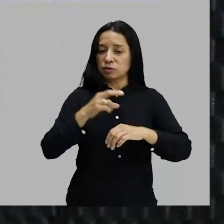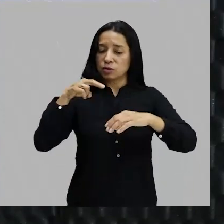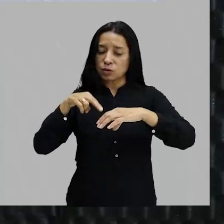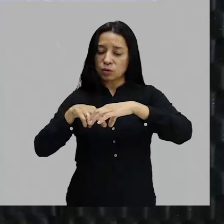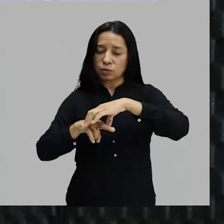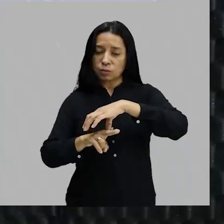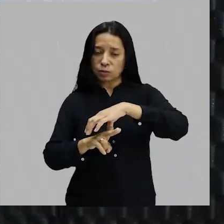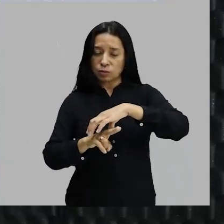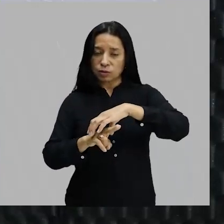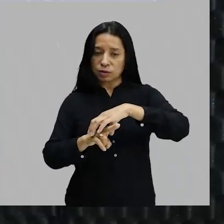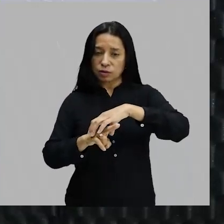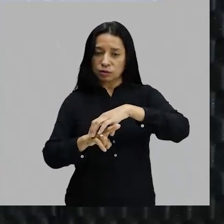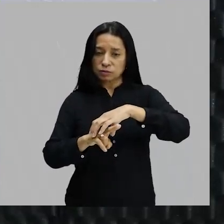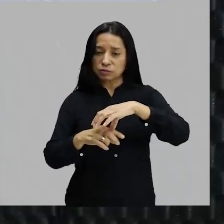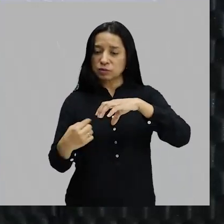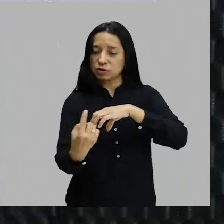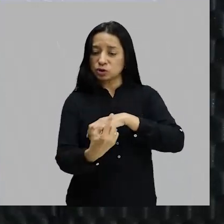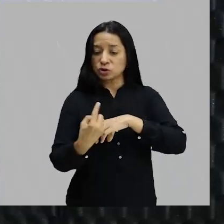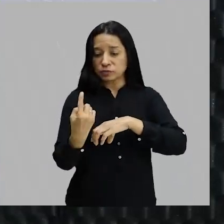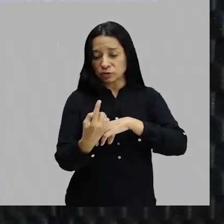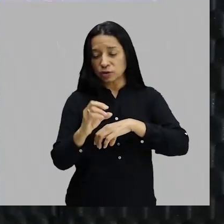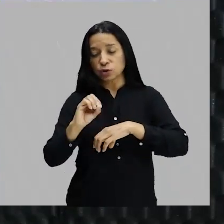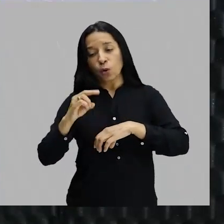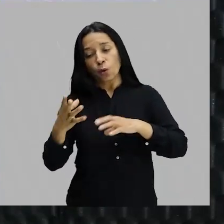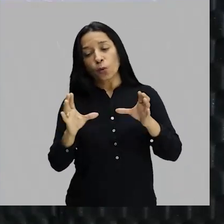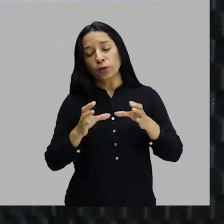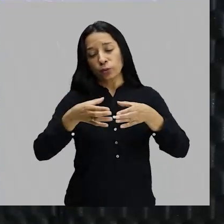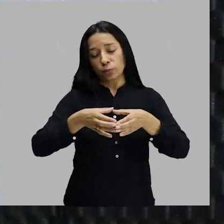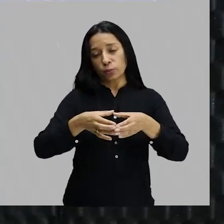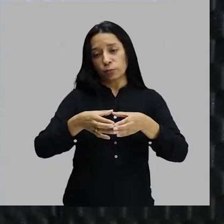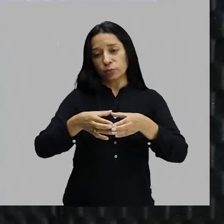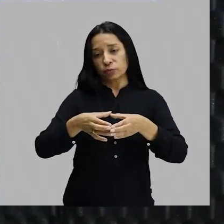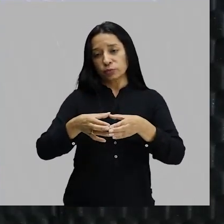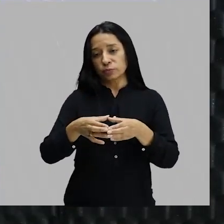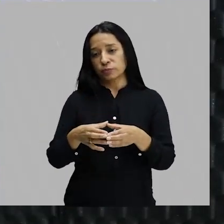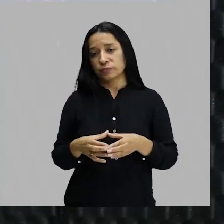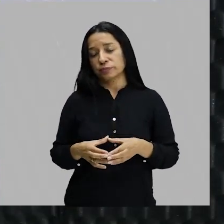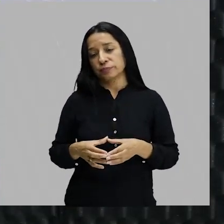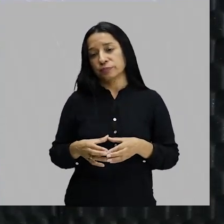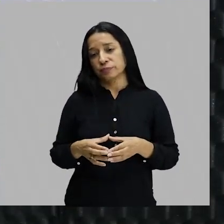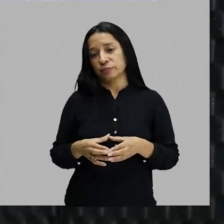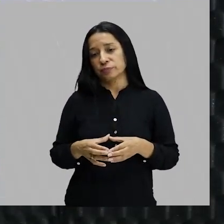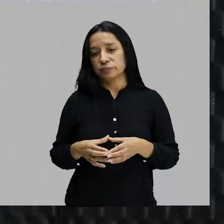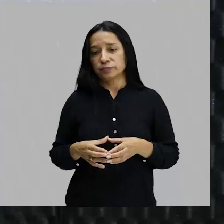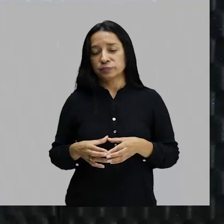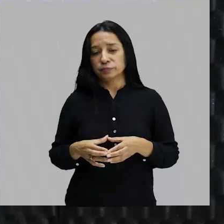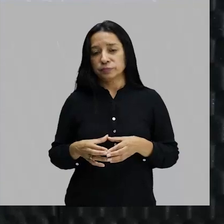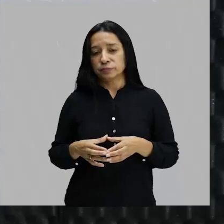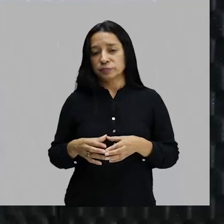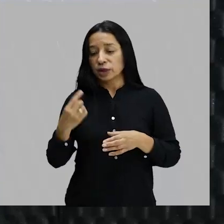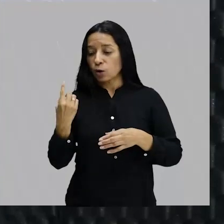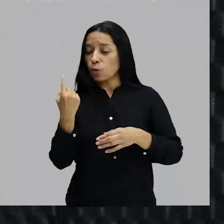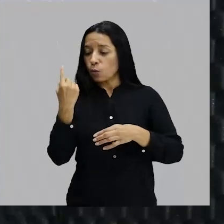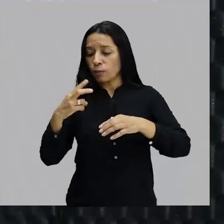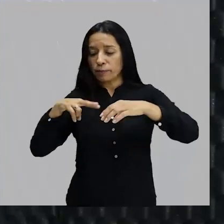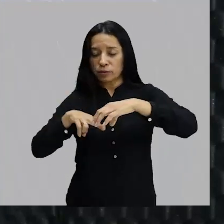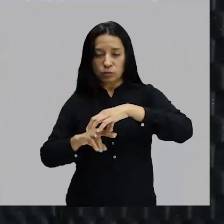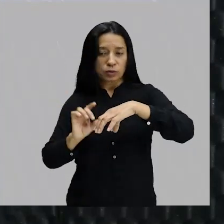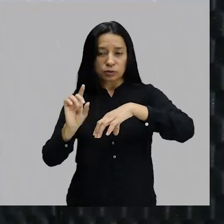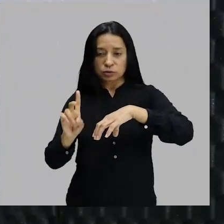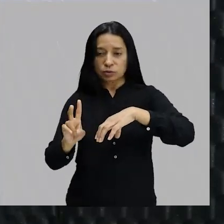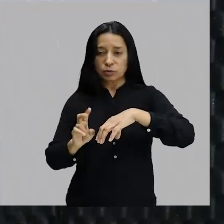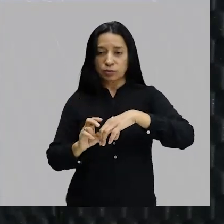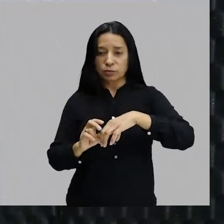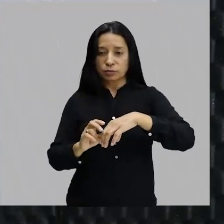nas catacumbas individuais ou em grupos, os lúculis ou lóculi. Cabia uma pessoa só, deixei uma aqui, professor,